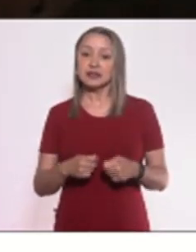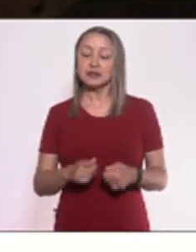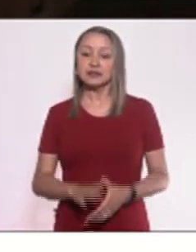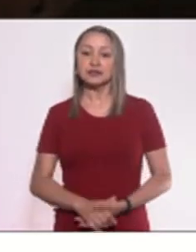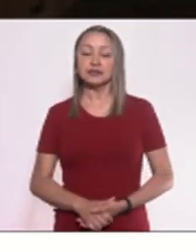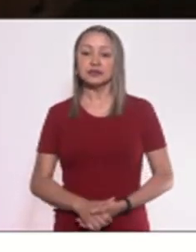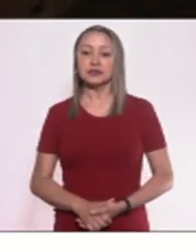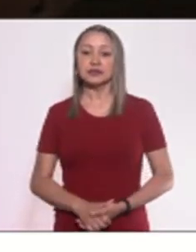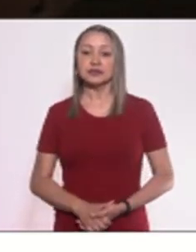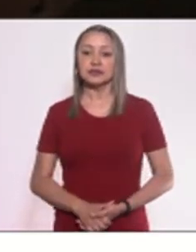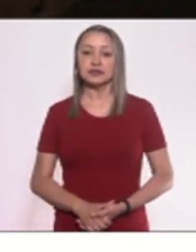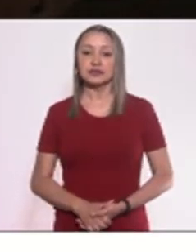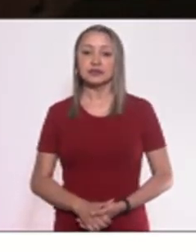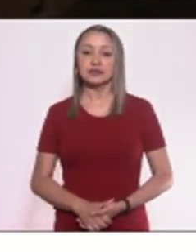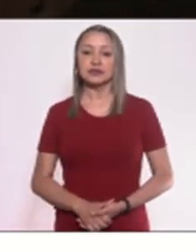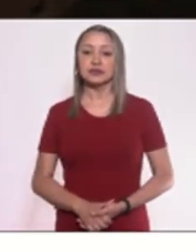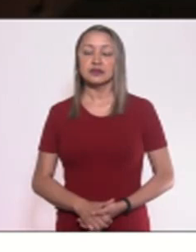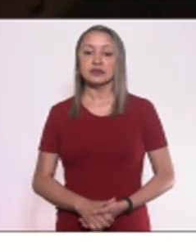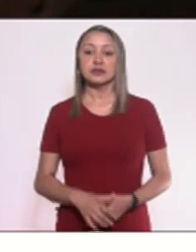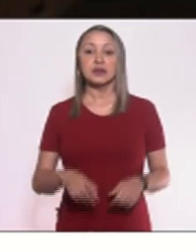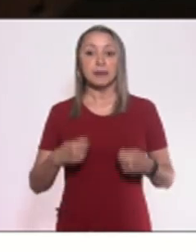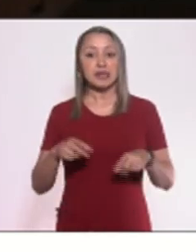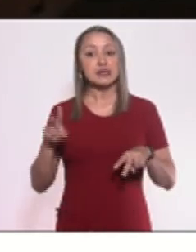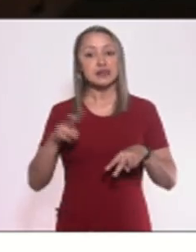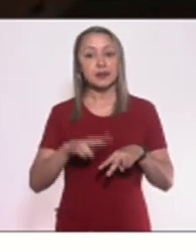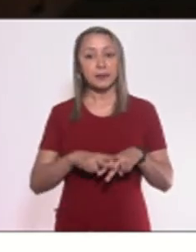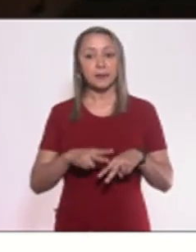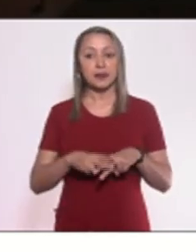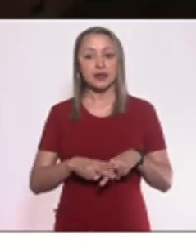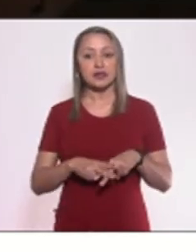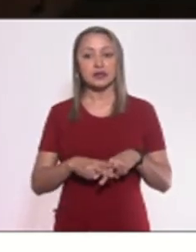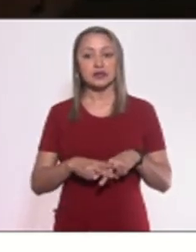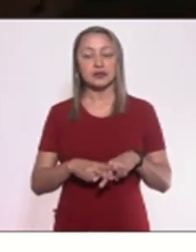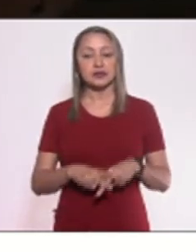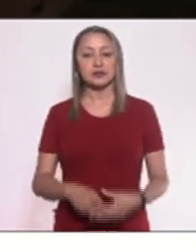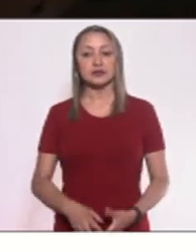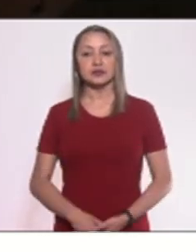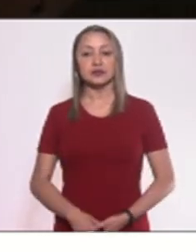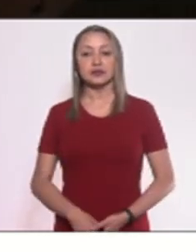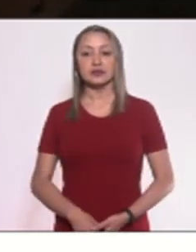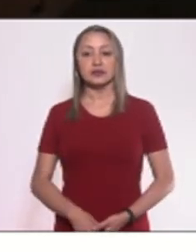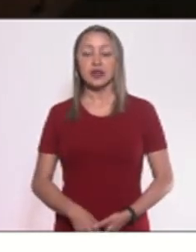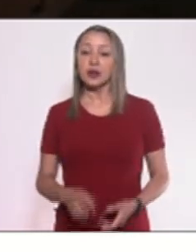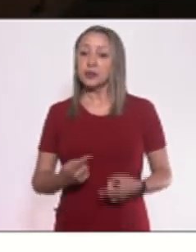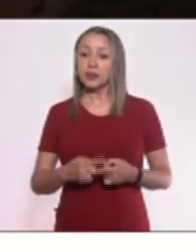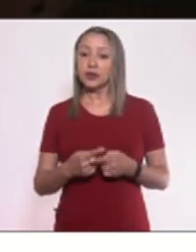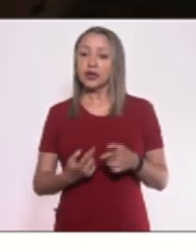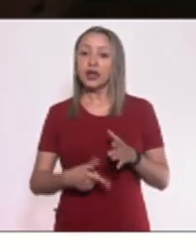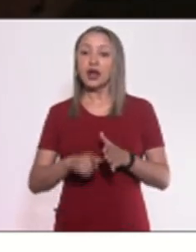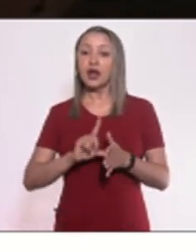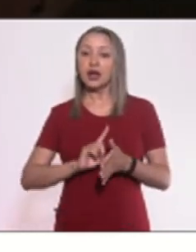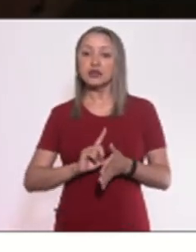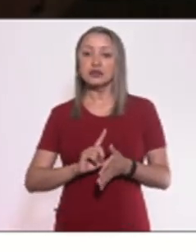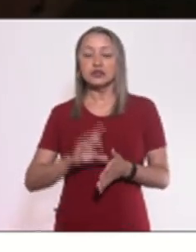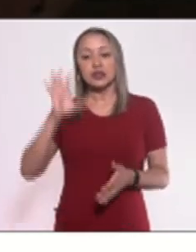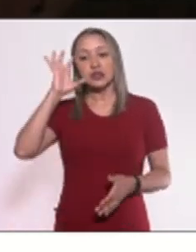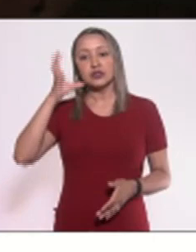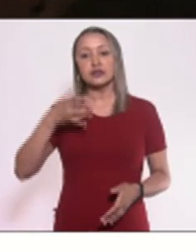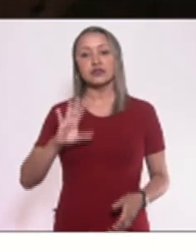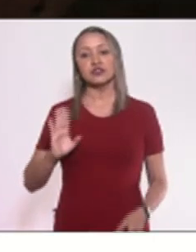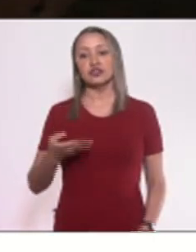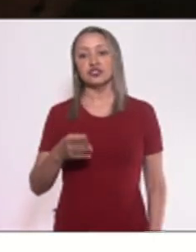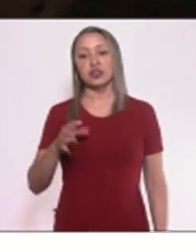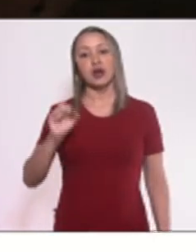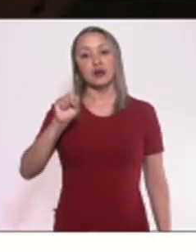ele tem que ser preso. Assim já tinha decidido o